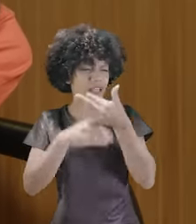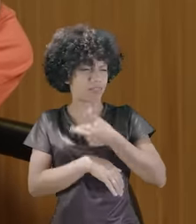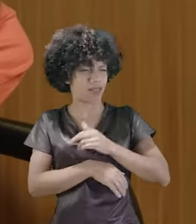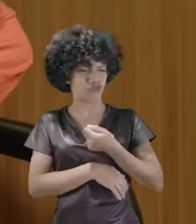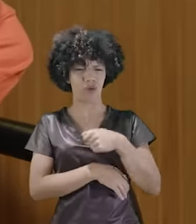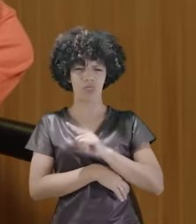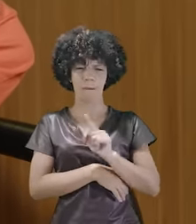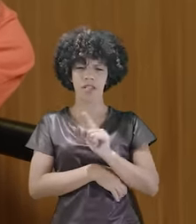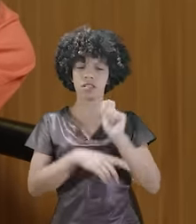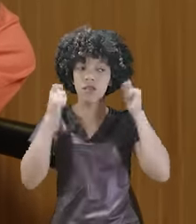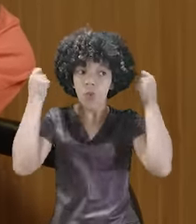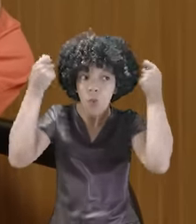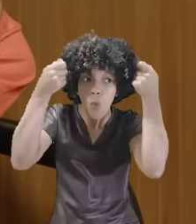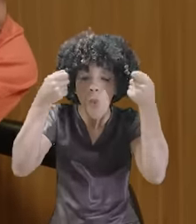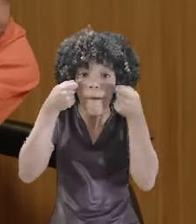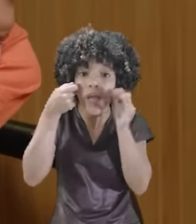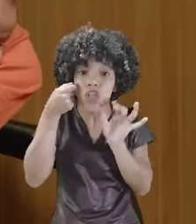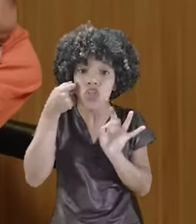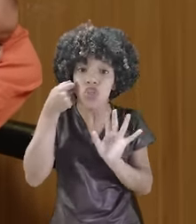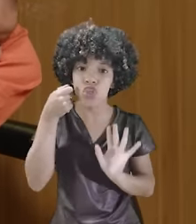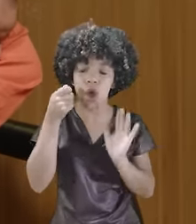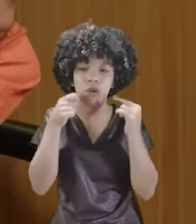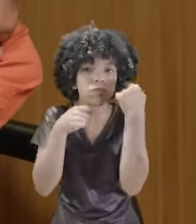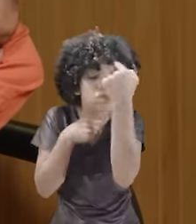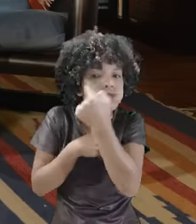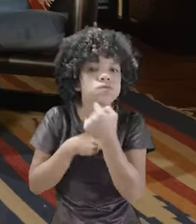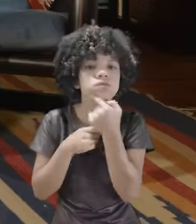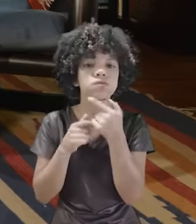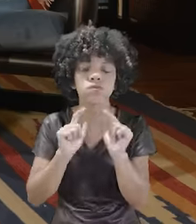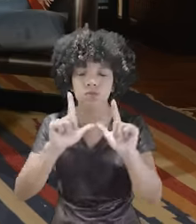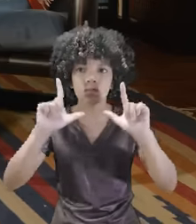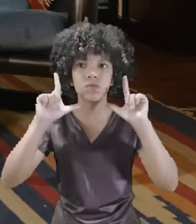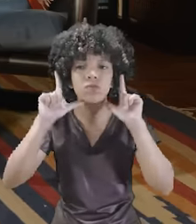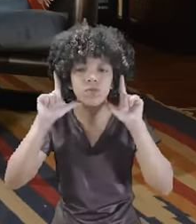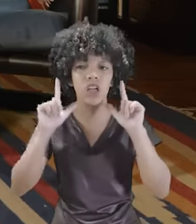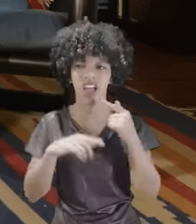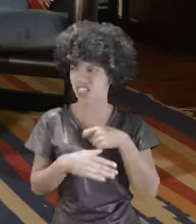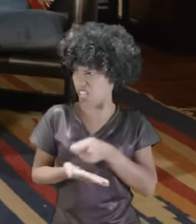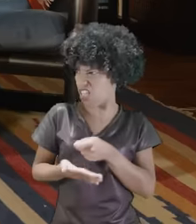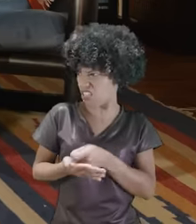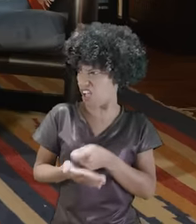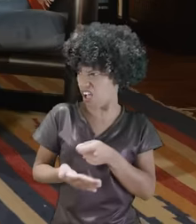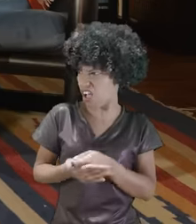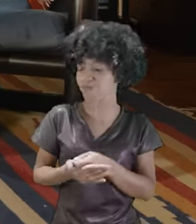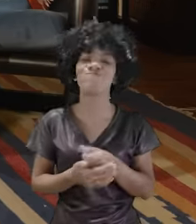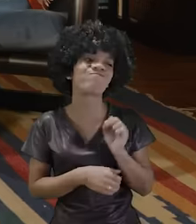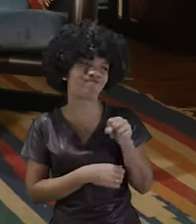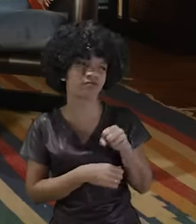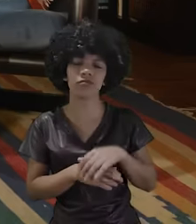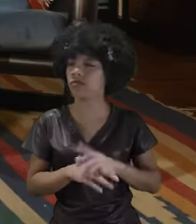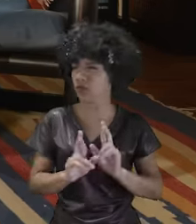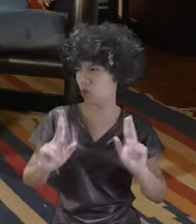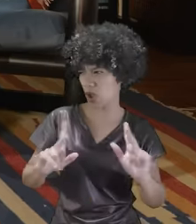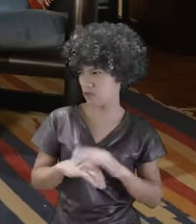a Isa tem que ir tenho que ir cobrir o cabelo e mostra seu o rosto são mais radicais né eles muito pó diferença